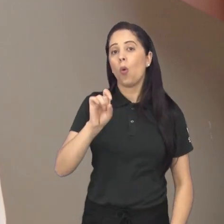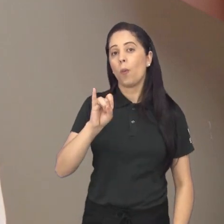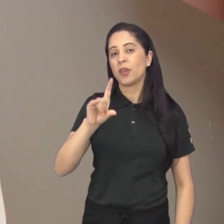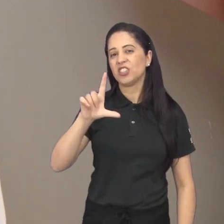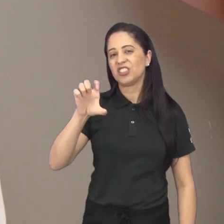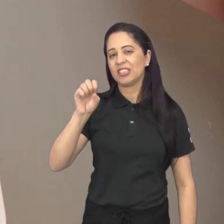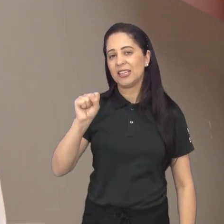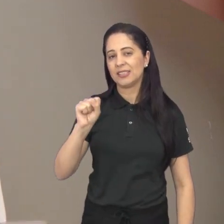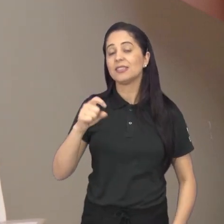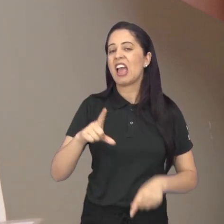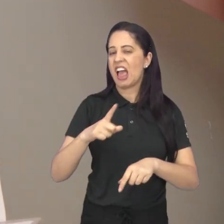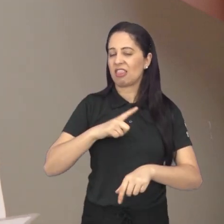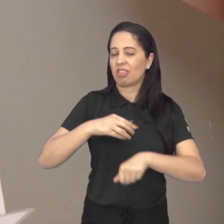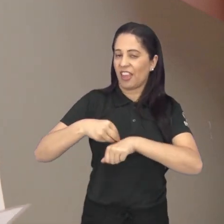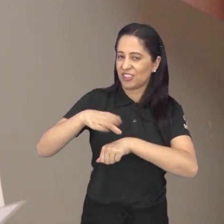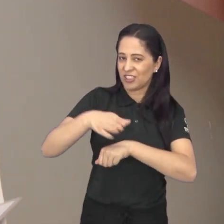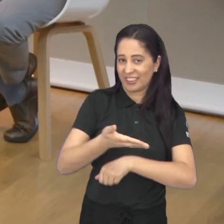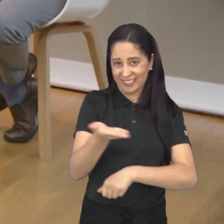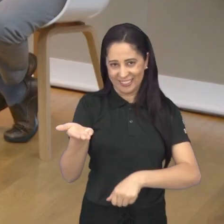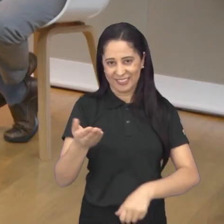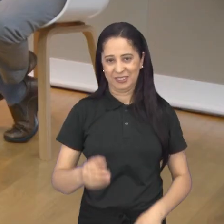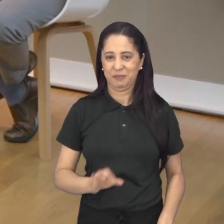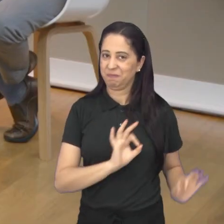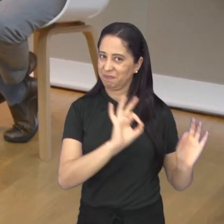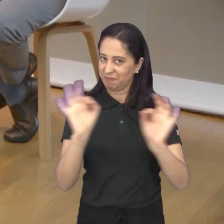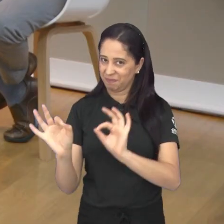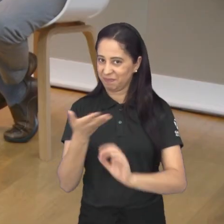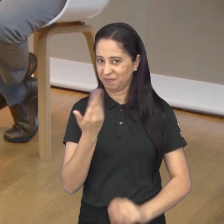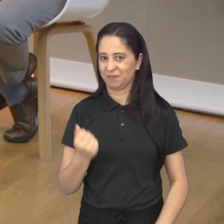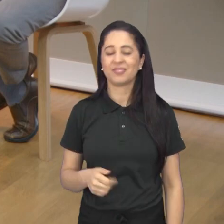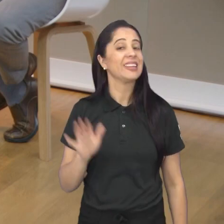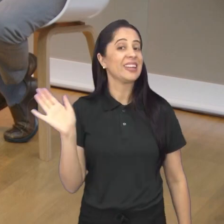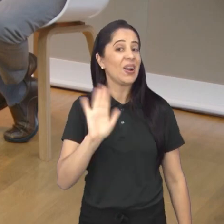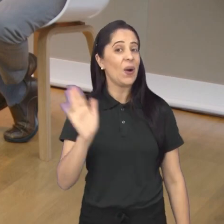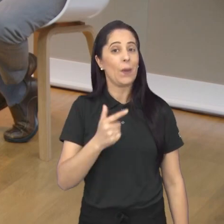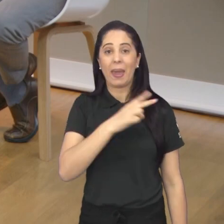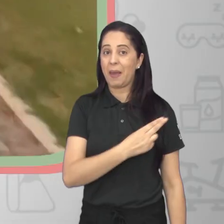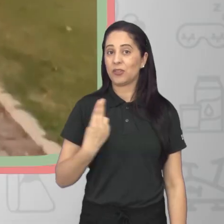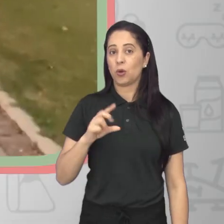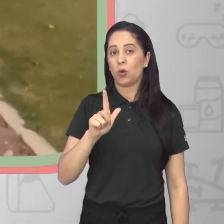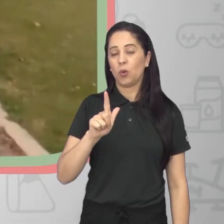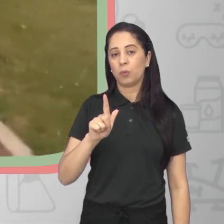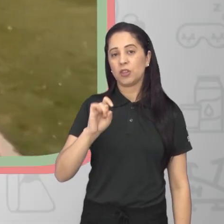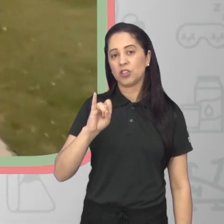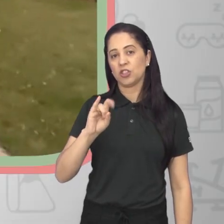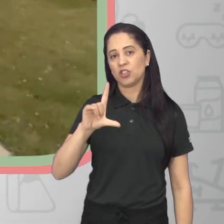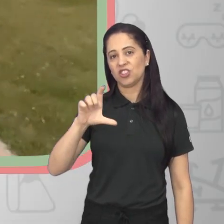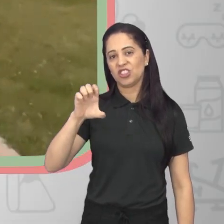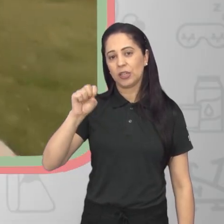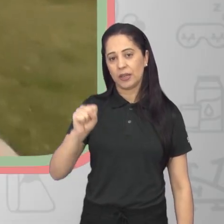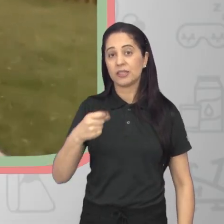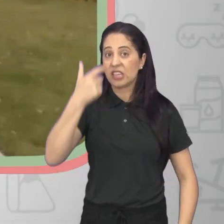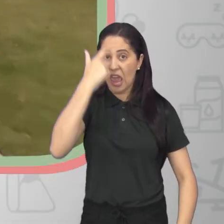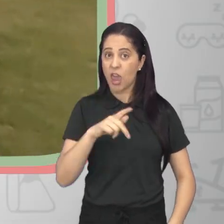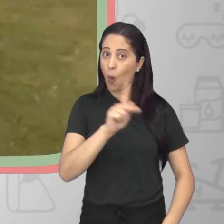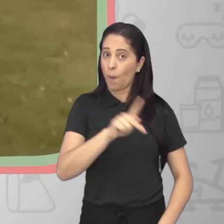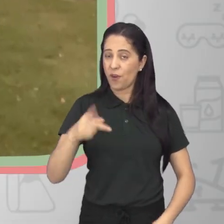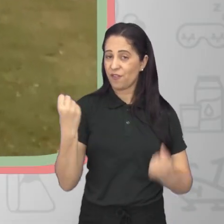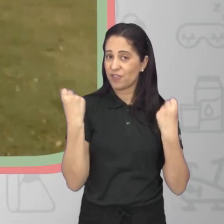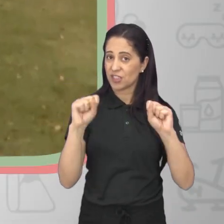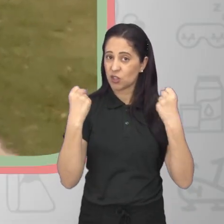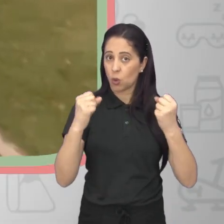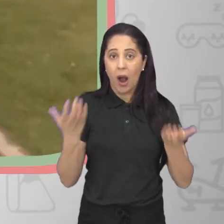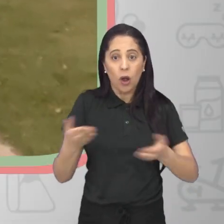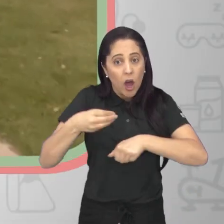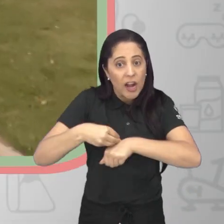tem um recadinho pra gente. Vamos conferir? Olá, meu nome é Gilles Dias, eu sou personal trainer e eu tô aqui para te dar uma dica